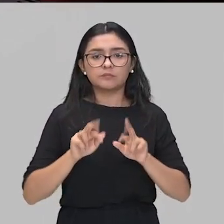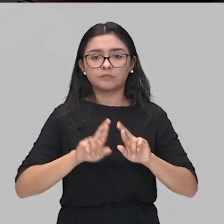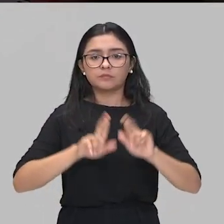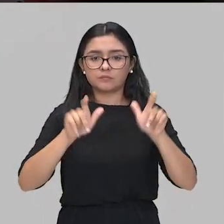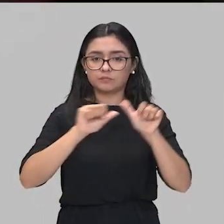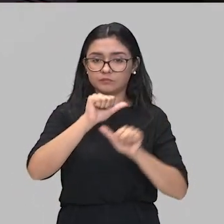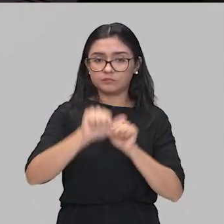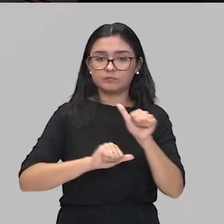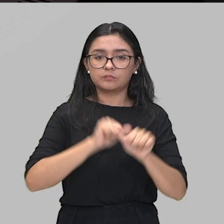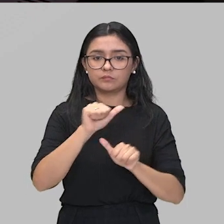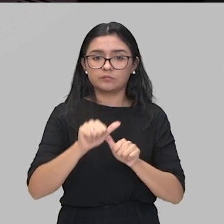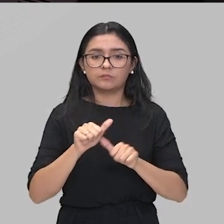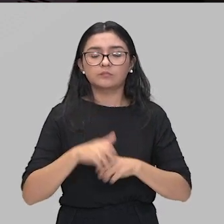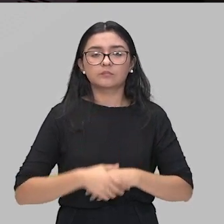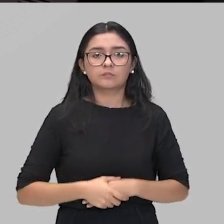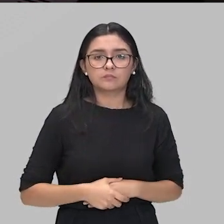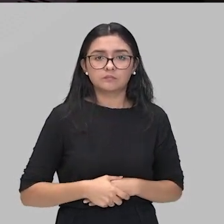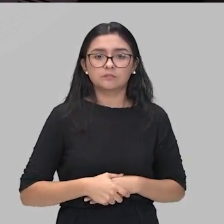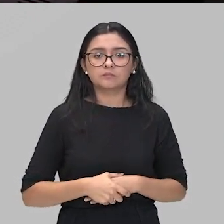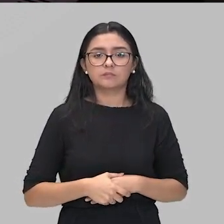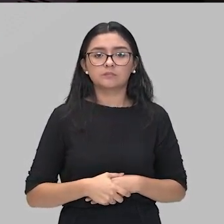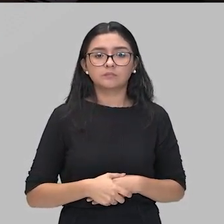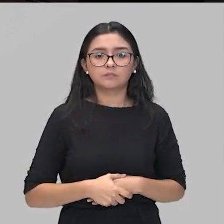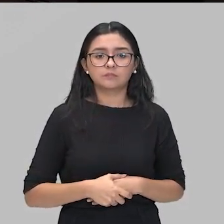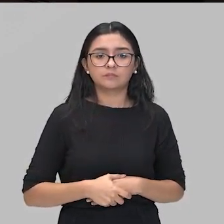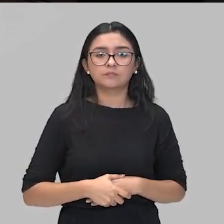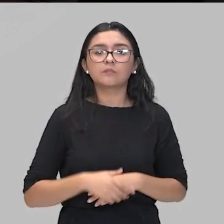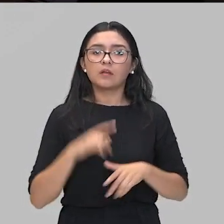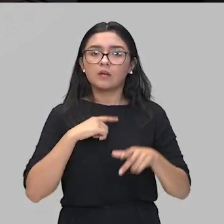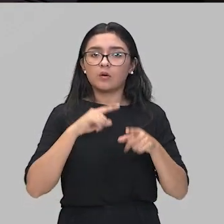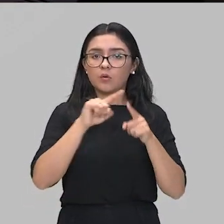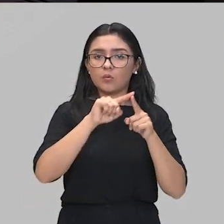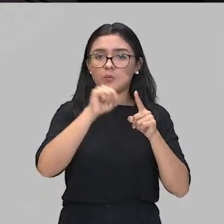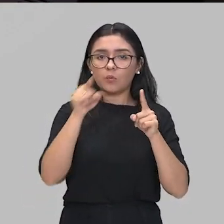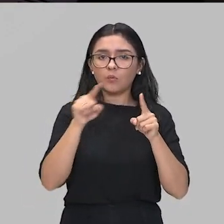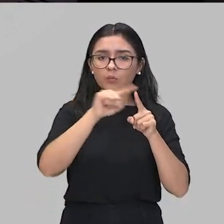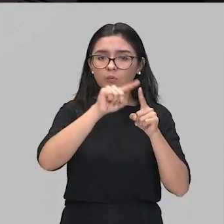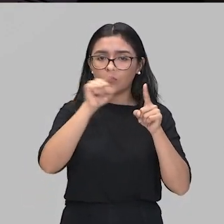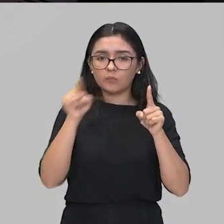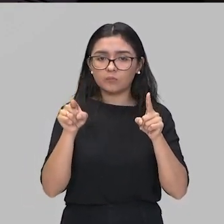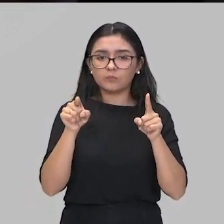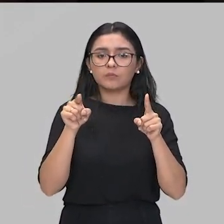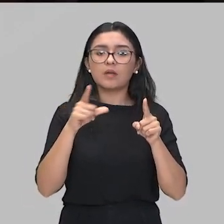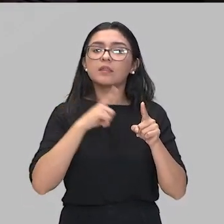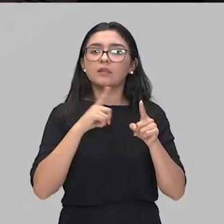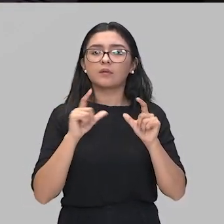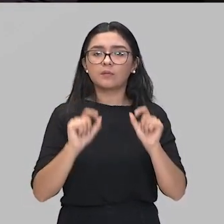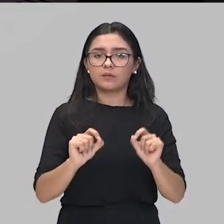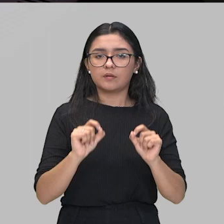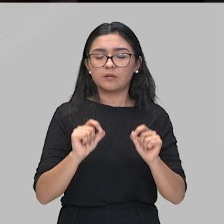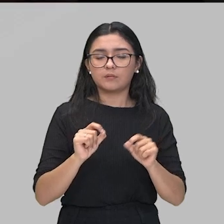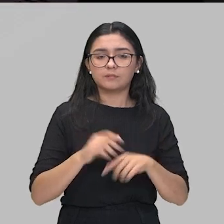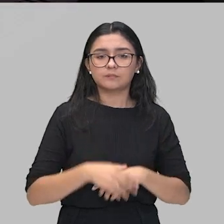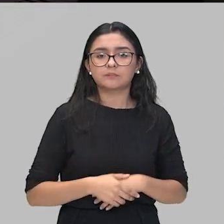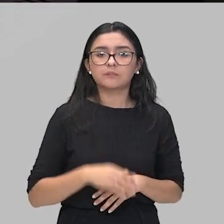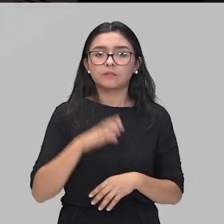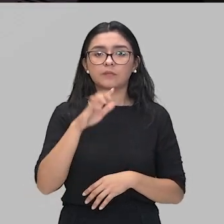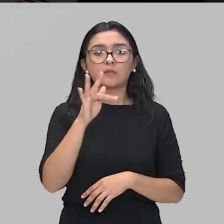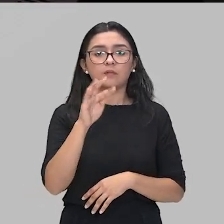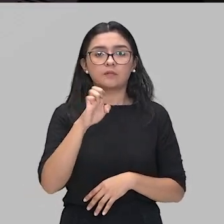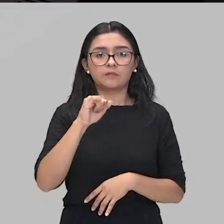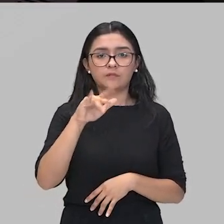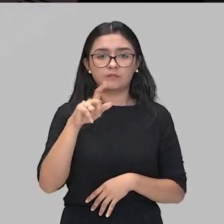visualizar o feixe incidindo na parte curva do disco, no qual nós temos ainda um feixe incidente